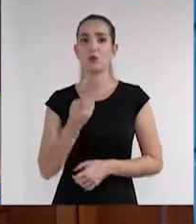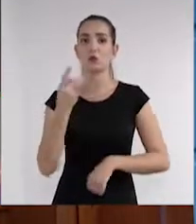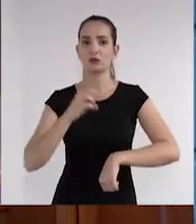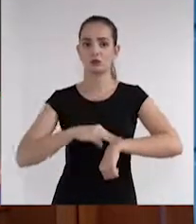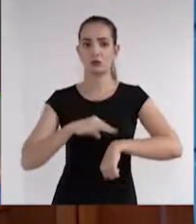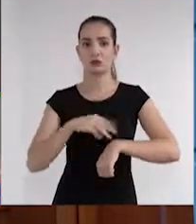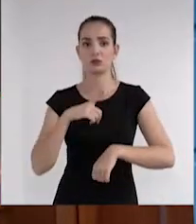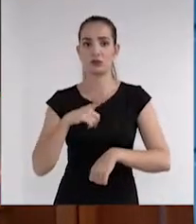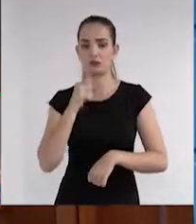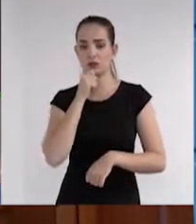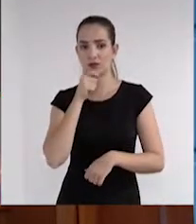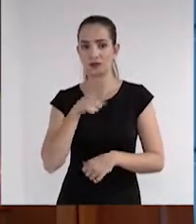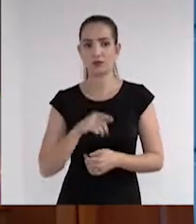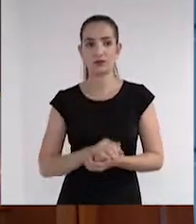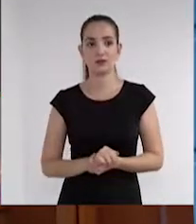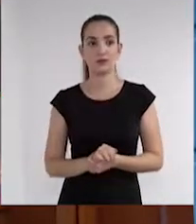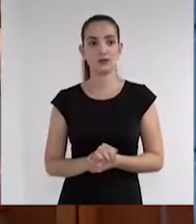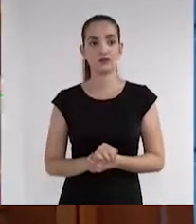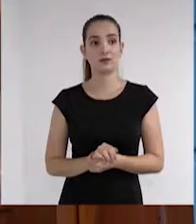20 minutos.